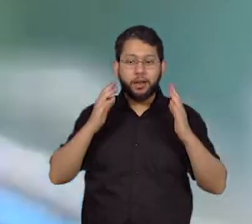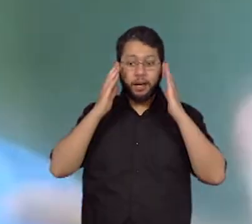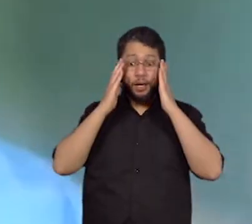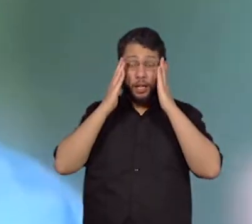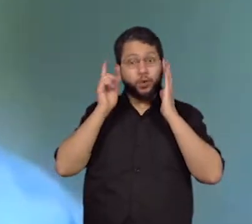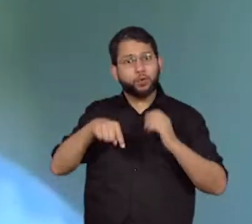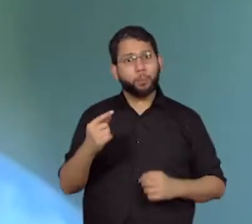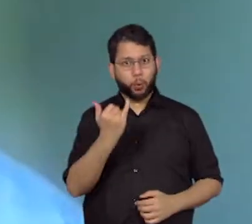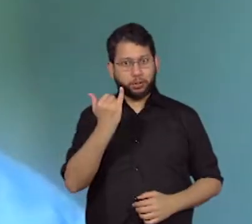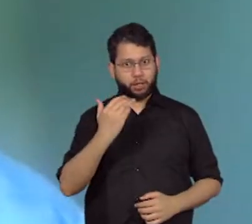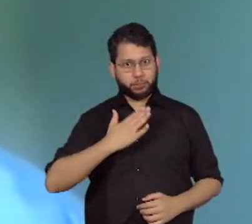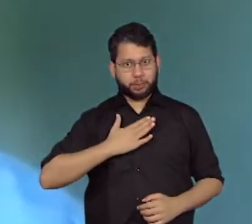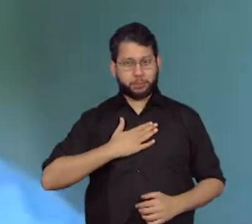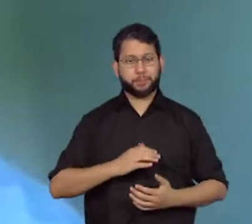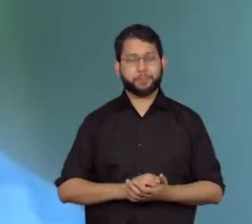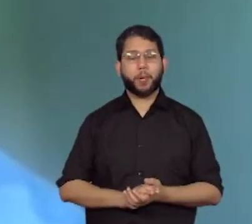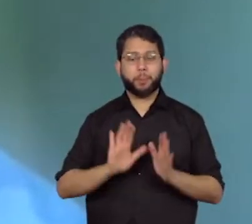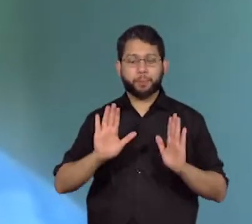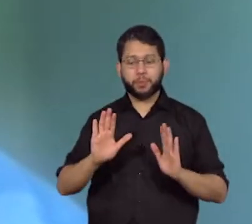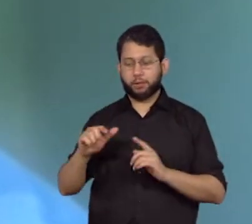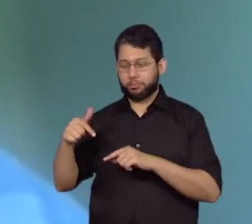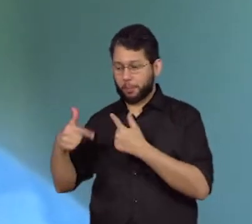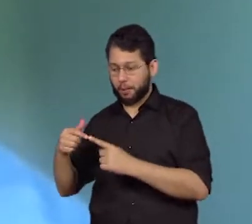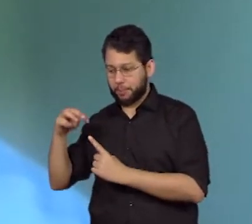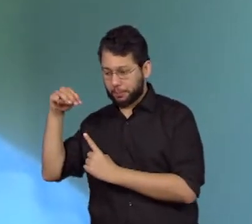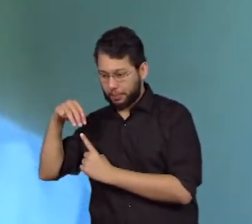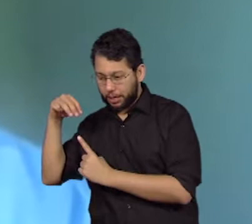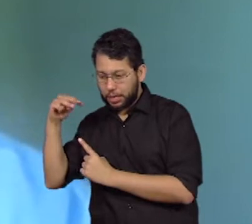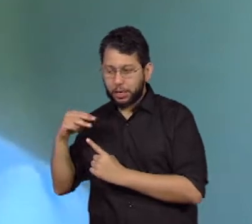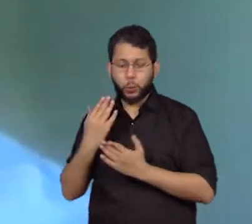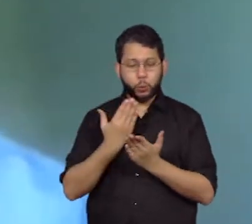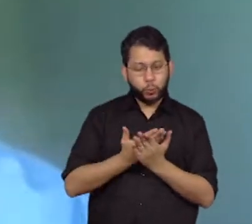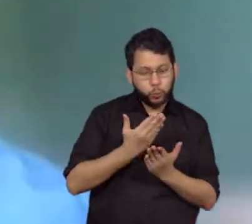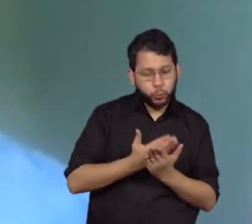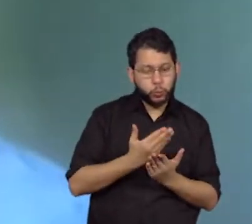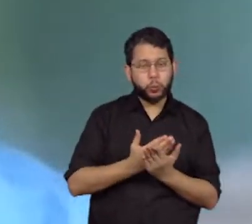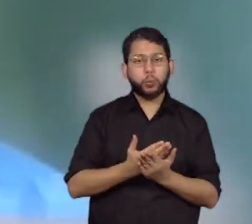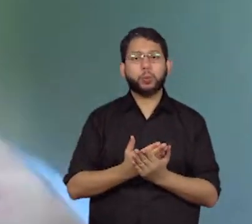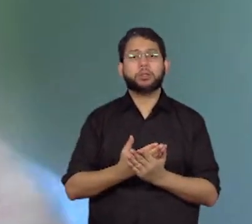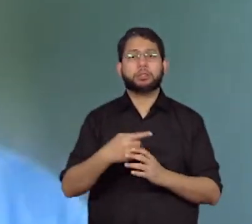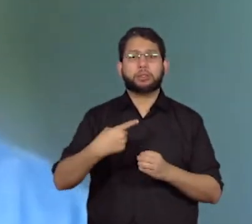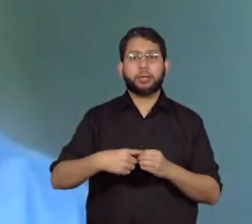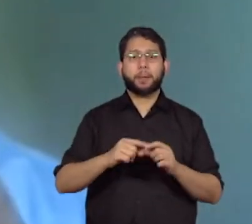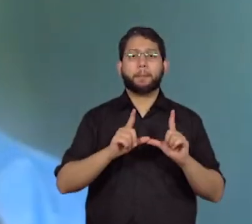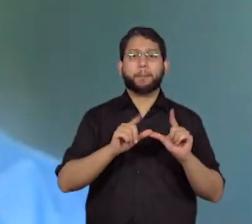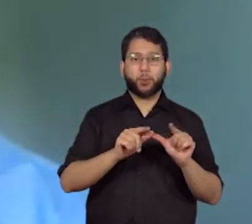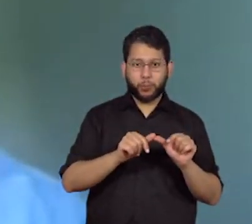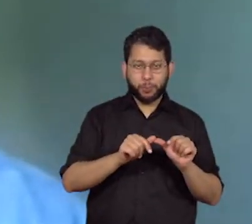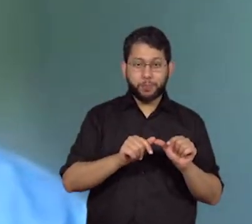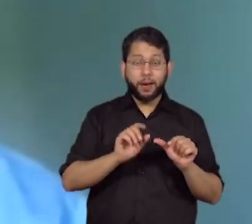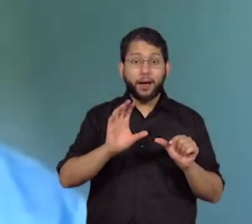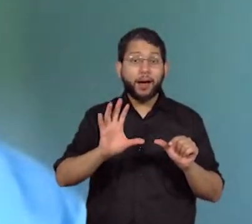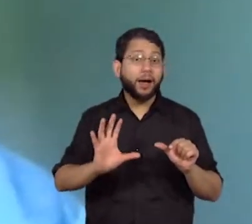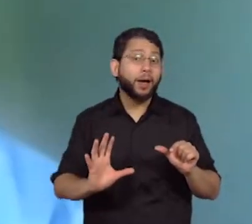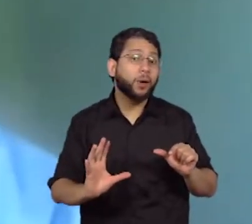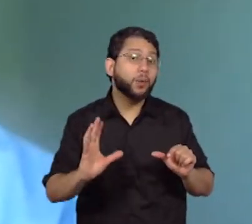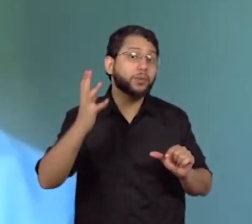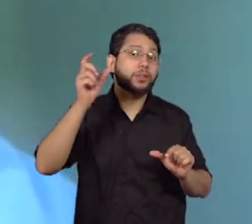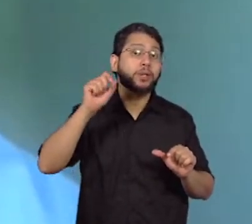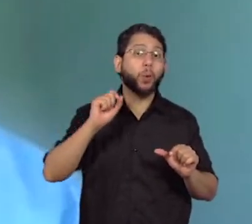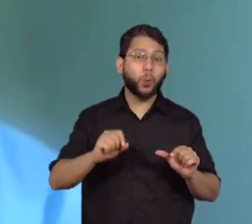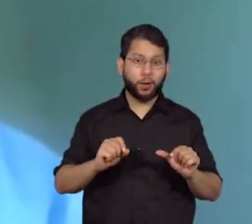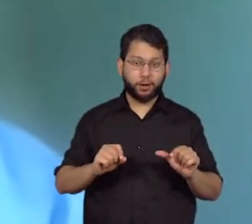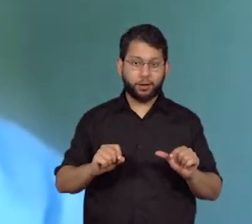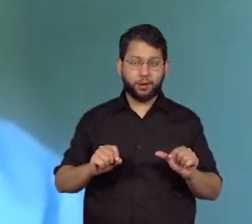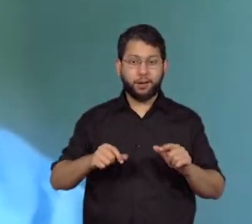determinante. Eu estava lá em Bauru, trabalhando no Mac um dia, e eu estava brincando de escorregar no piso da loja.